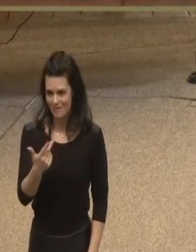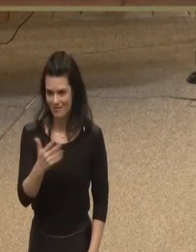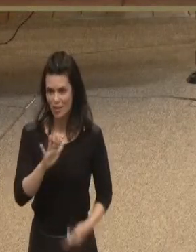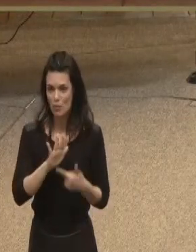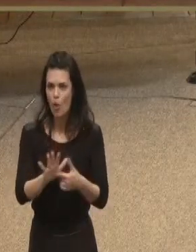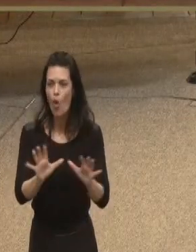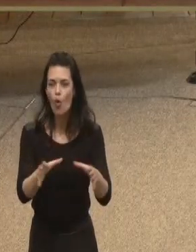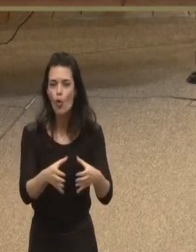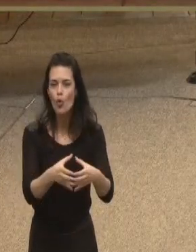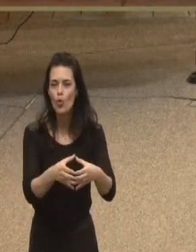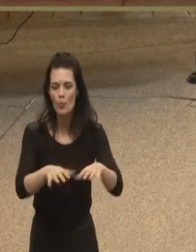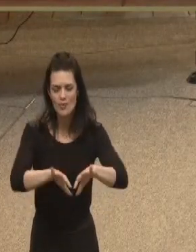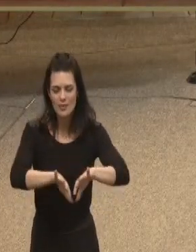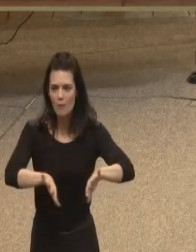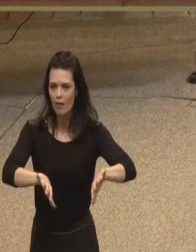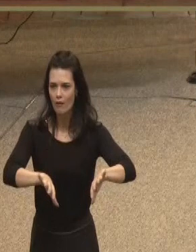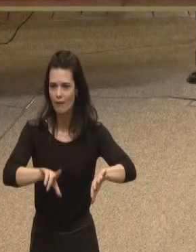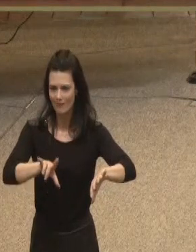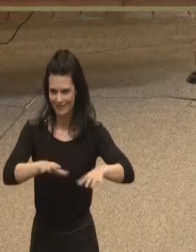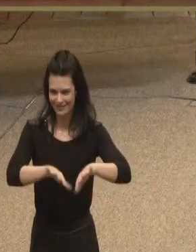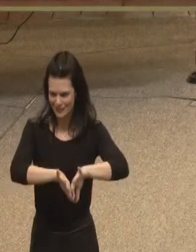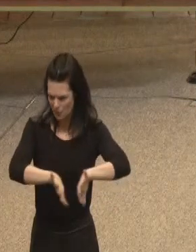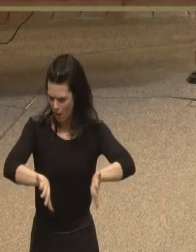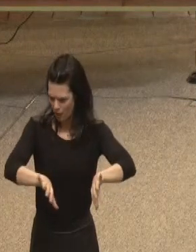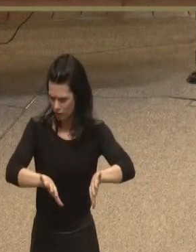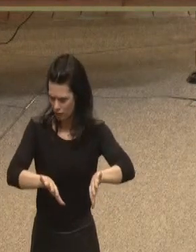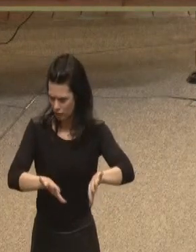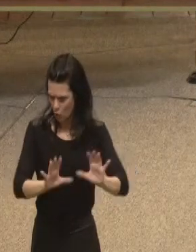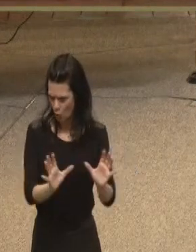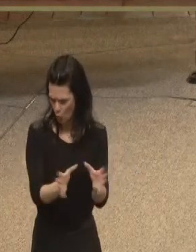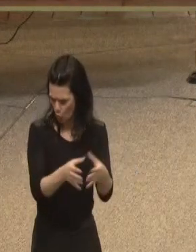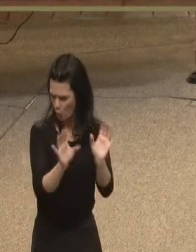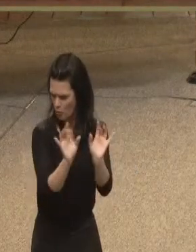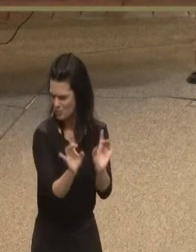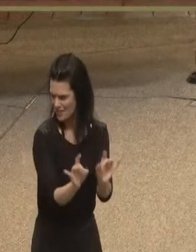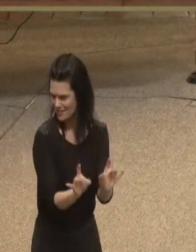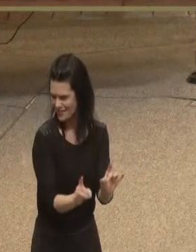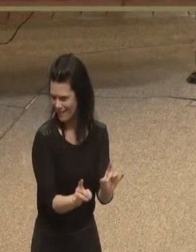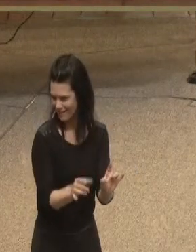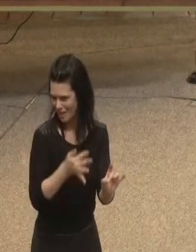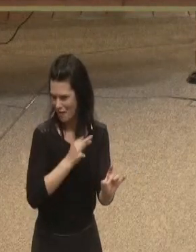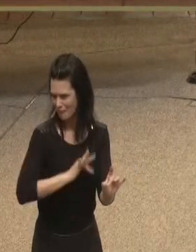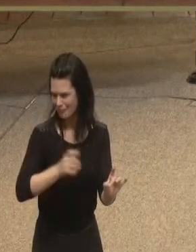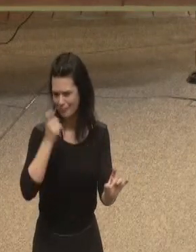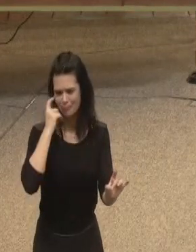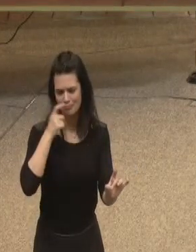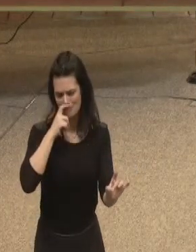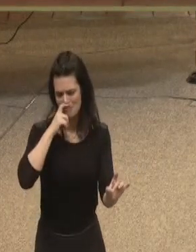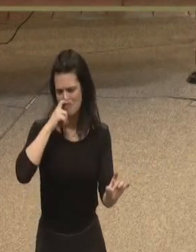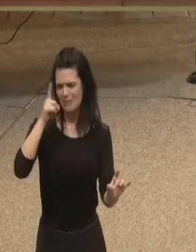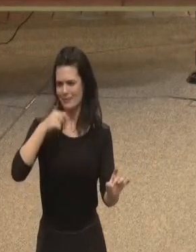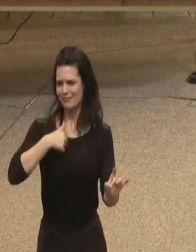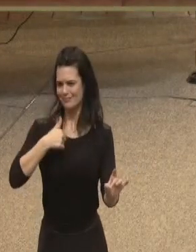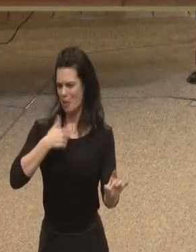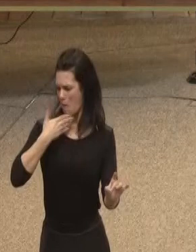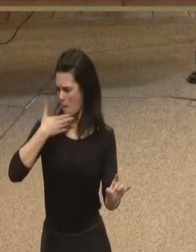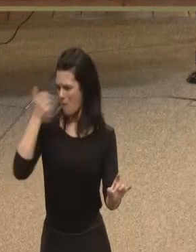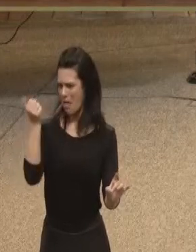diferentes, separados, porque era assim que os fariseus se enxergavam e se julgavam: